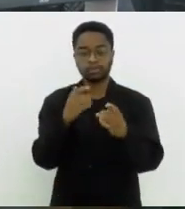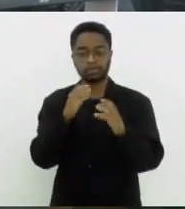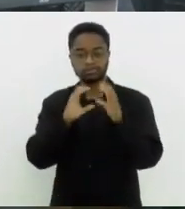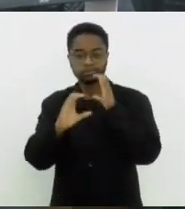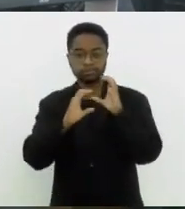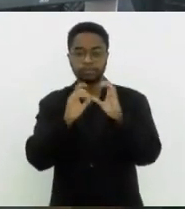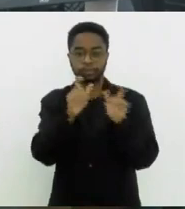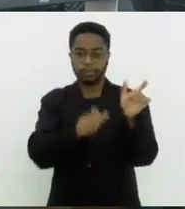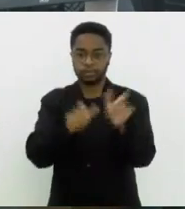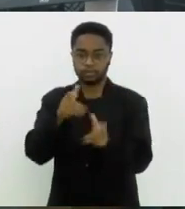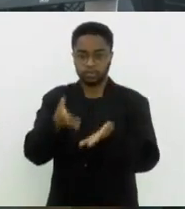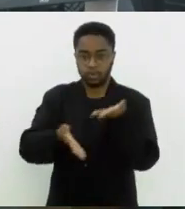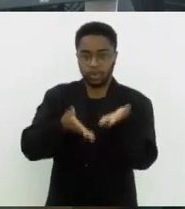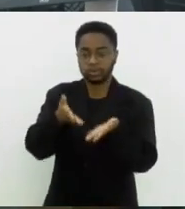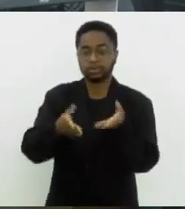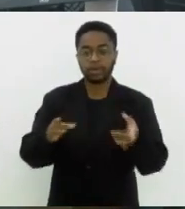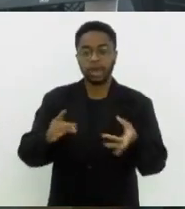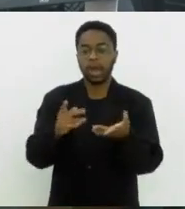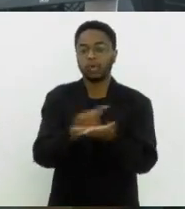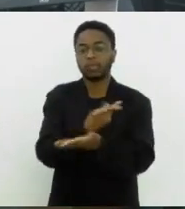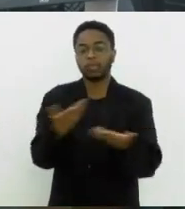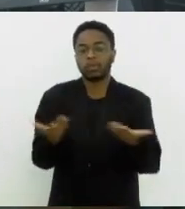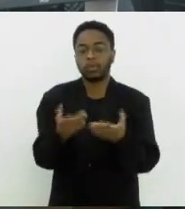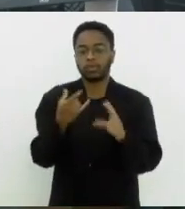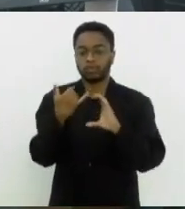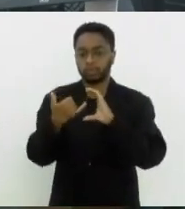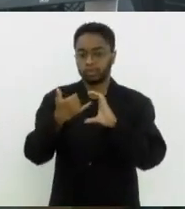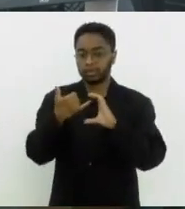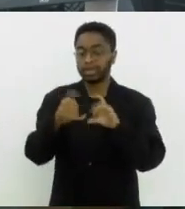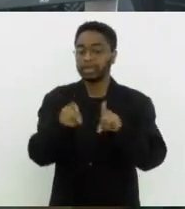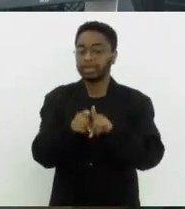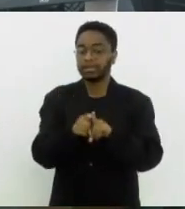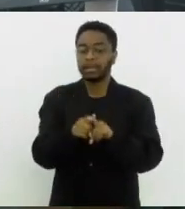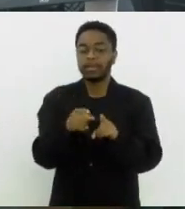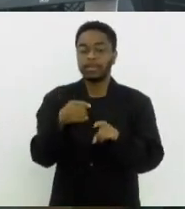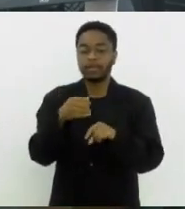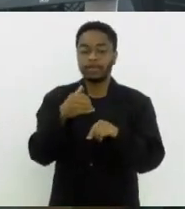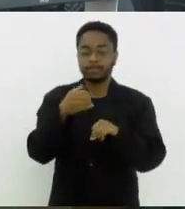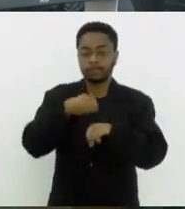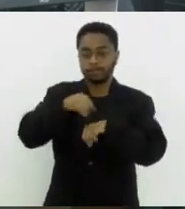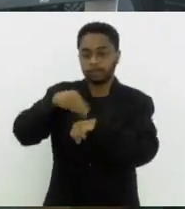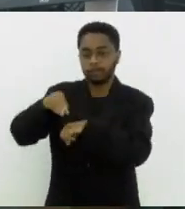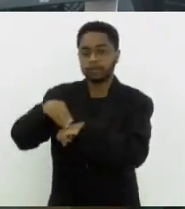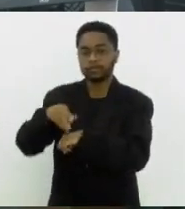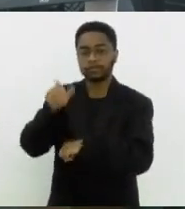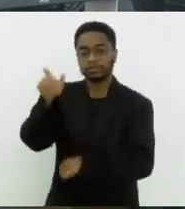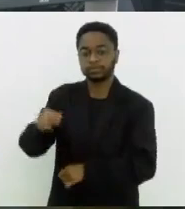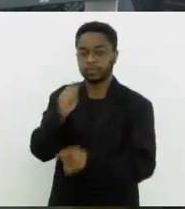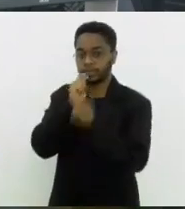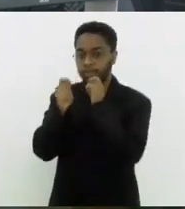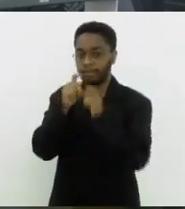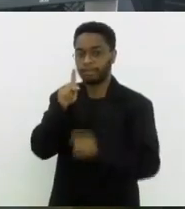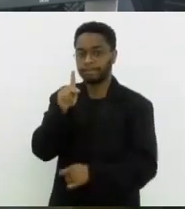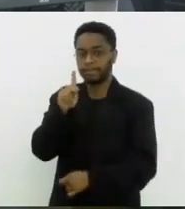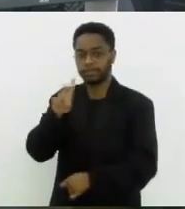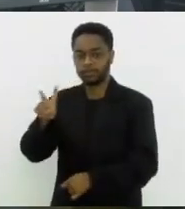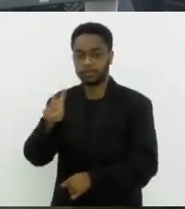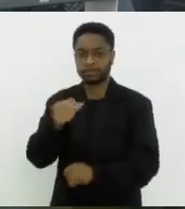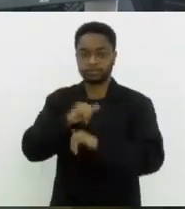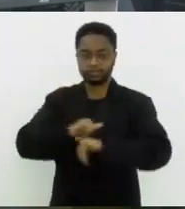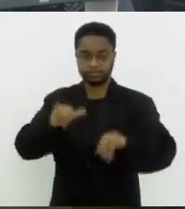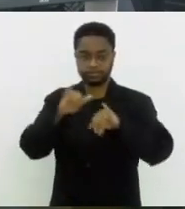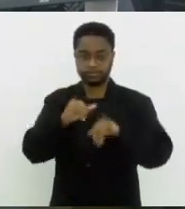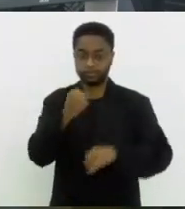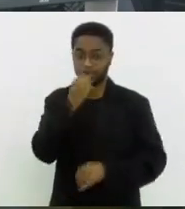usuários. O atendimento será realizado por WhatsApp. E quem tem essas informações é o repórter Paulo Vitor Viviani. Bom dia,